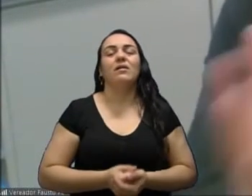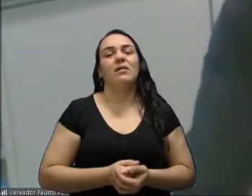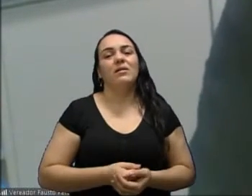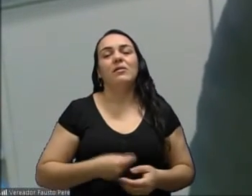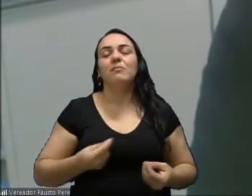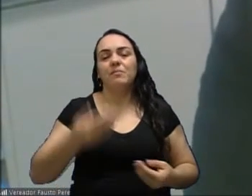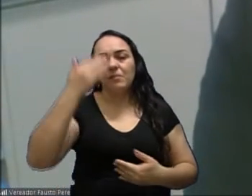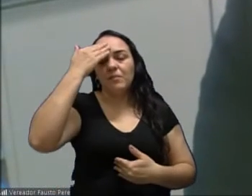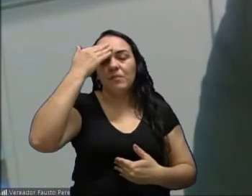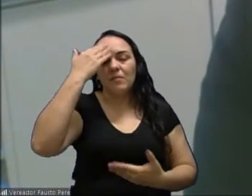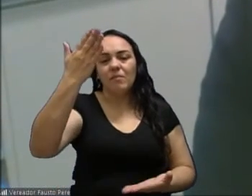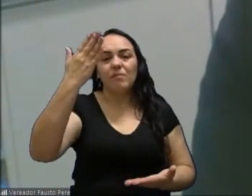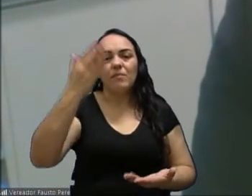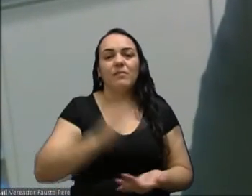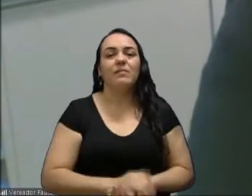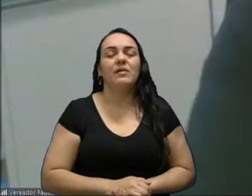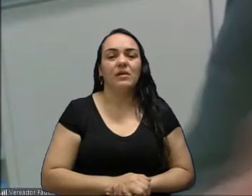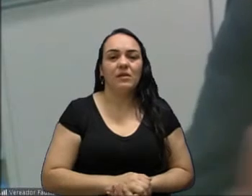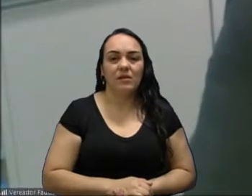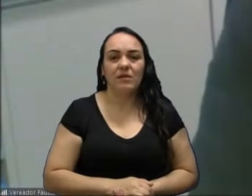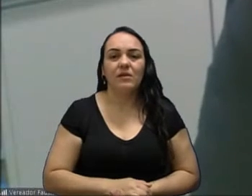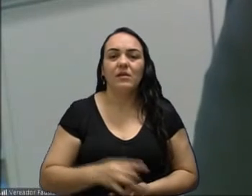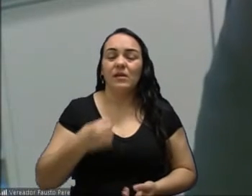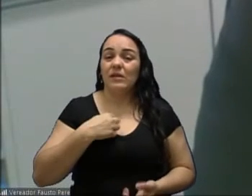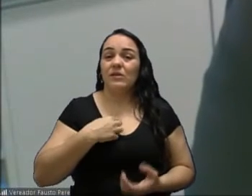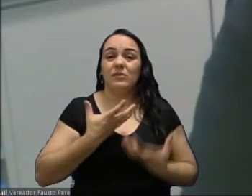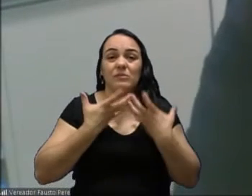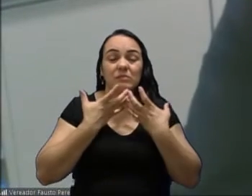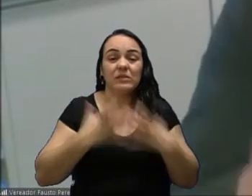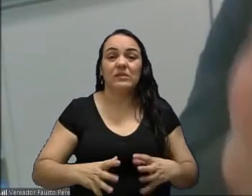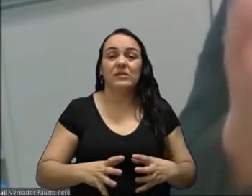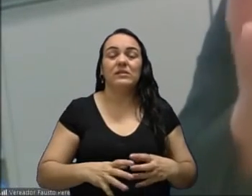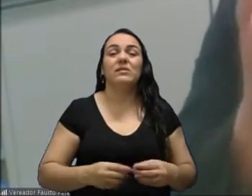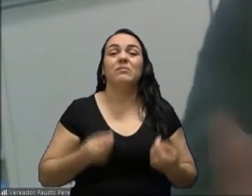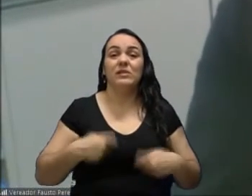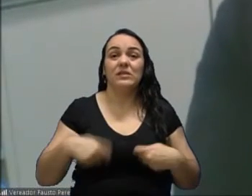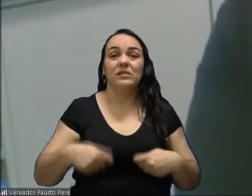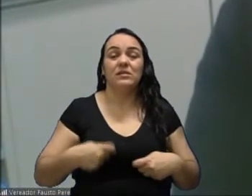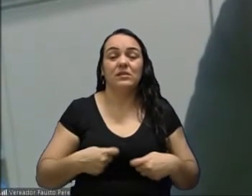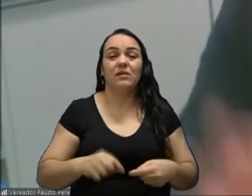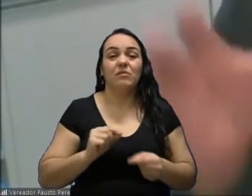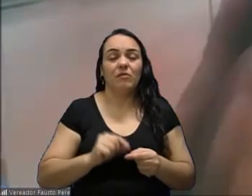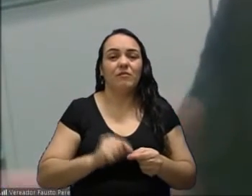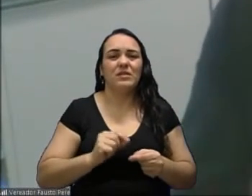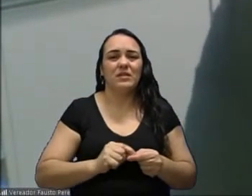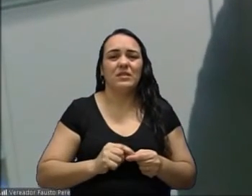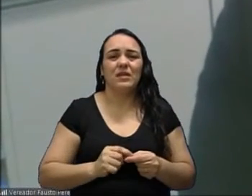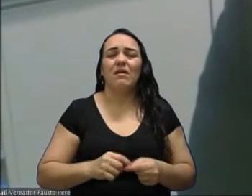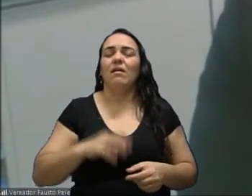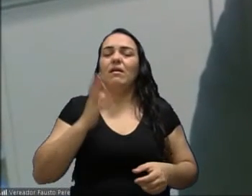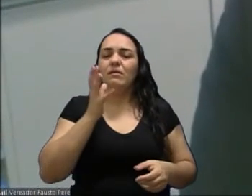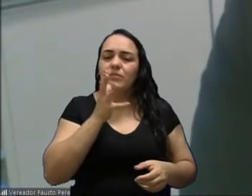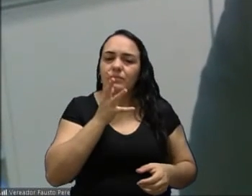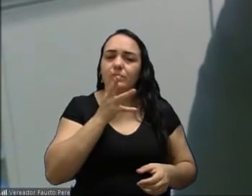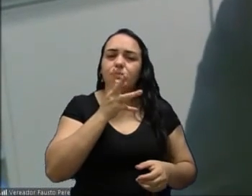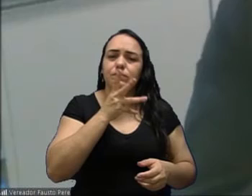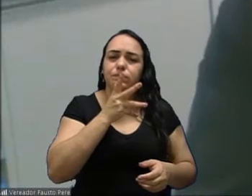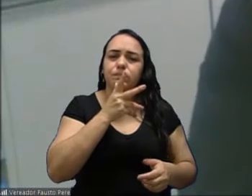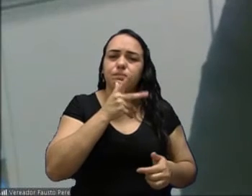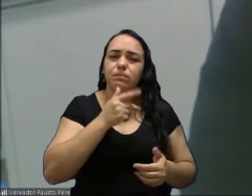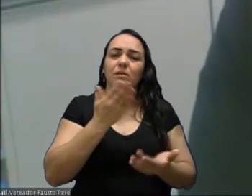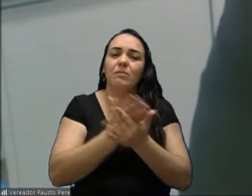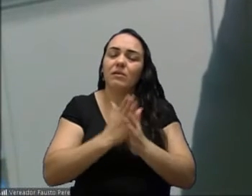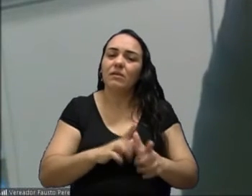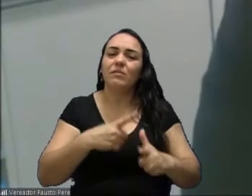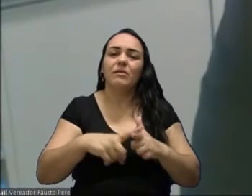presidente fica aqui então a minha moção de repúdio ao governo por ser lento não conseguir resolver um problema tão simples